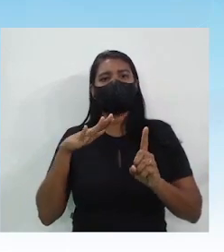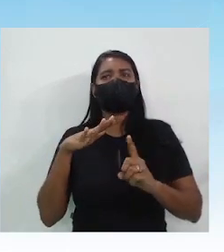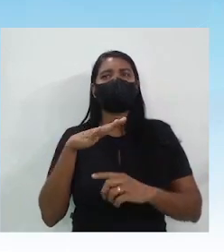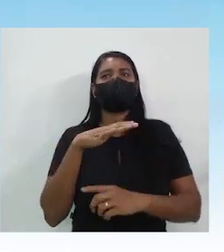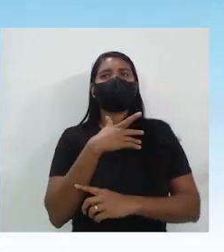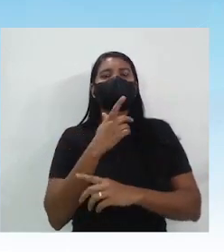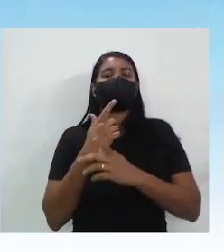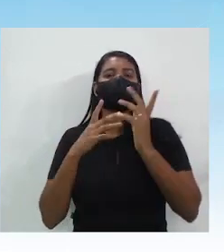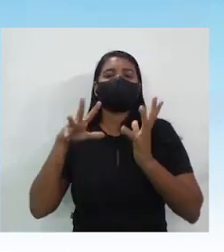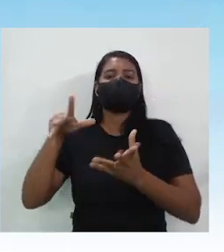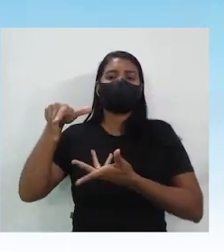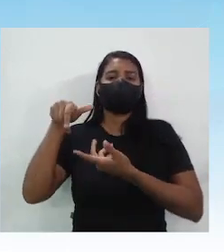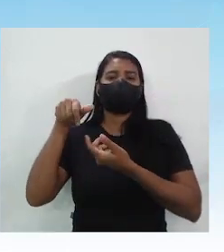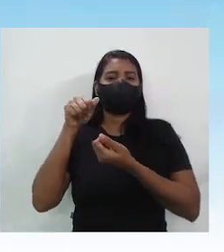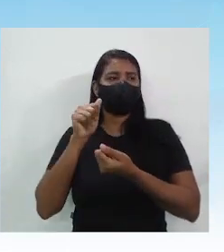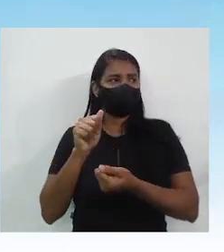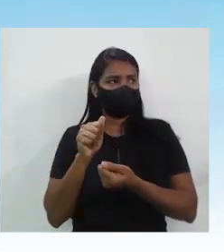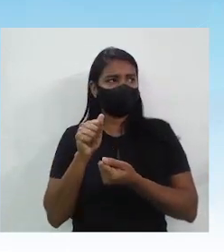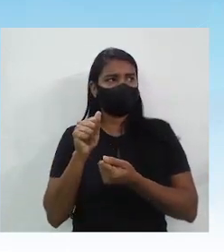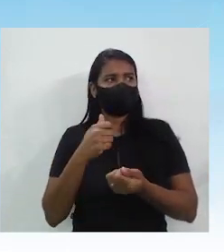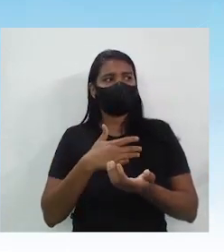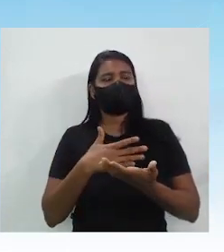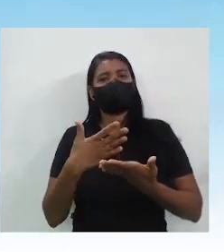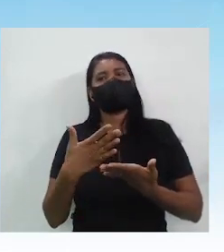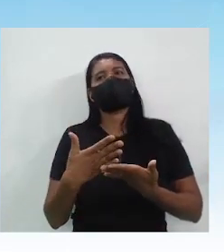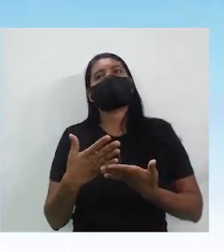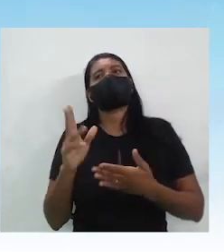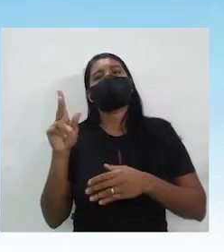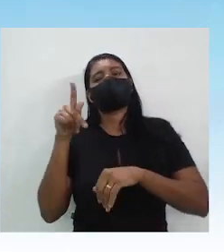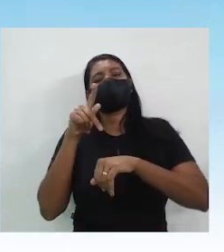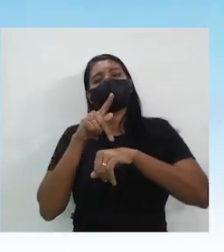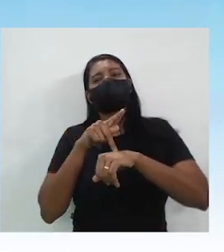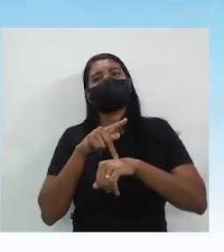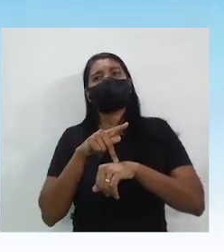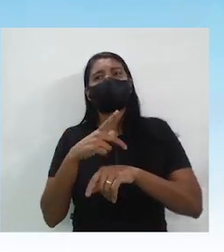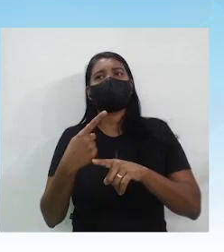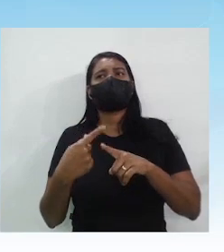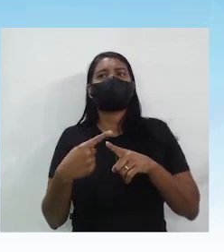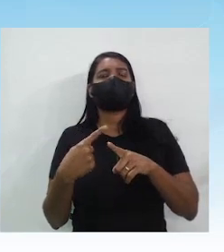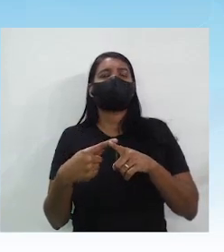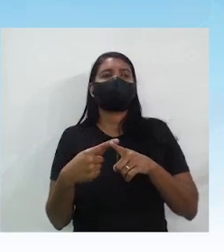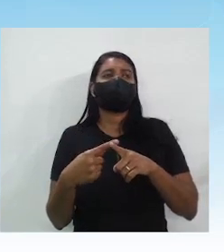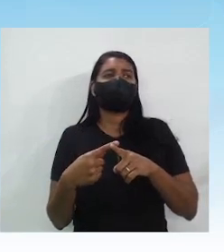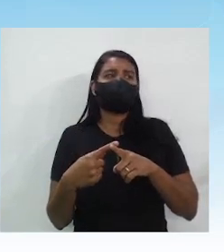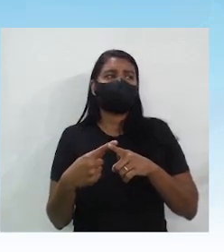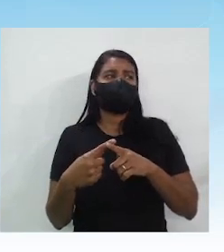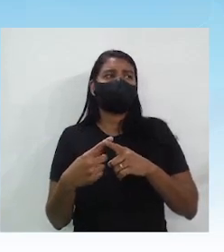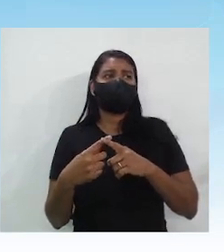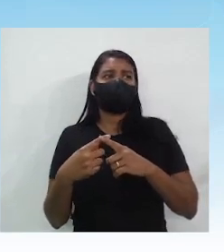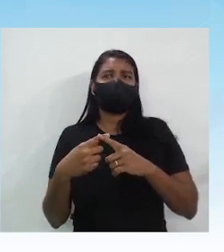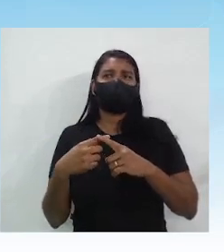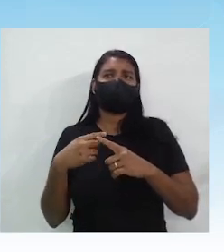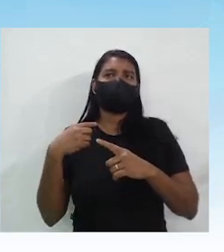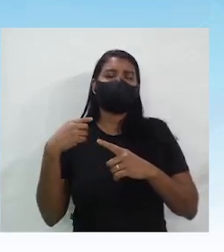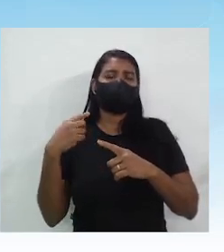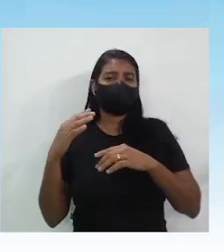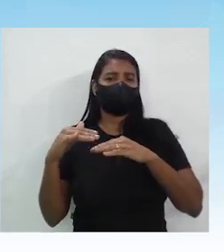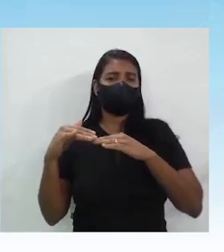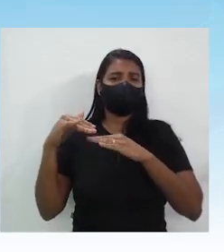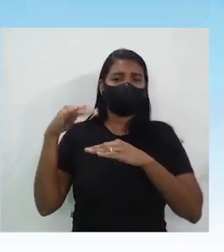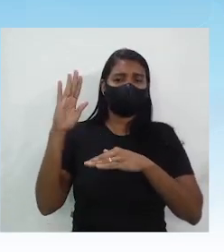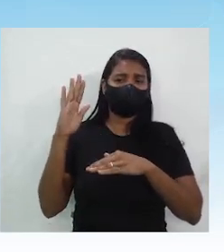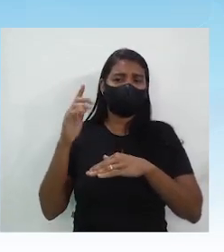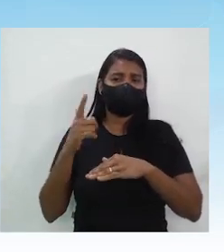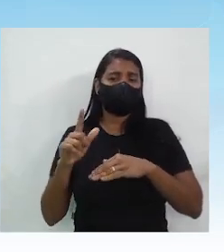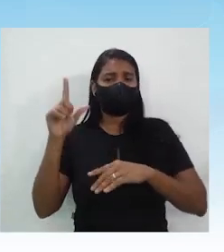socioambientais no nosso planeta, principalmente no nosso país, porque umas irão degradar mais